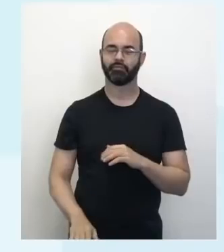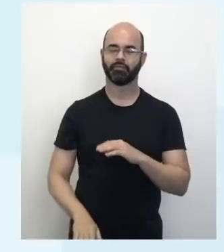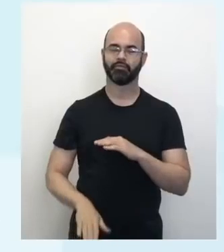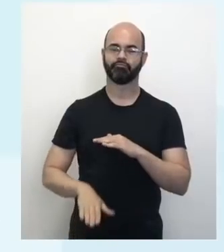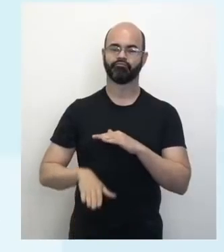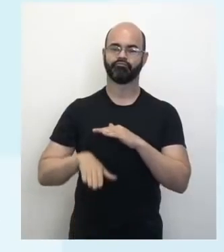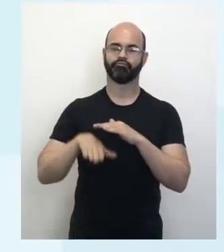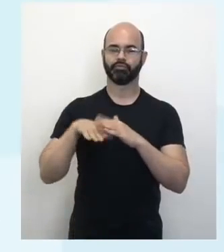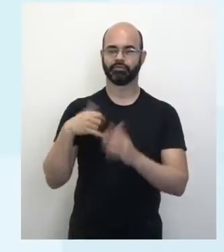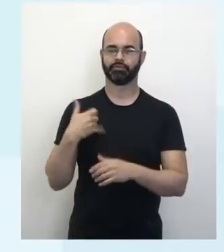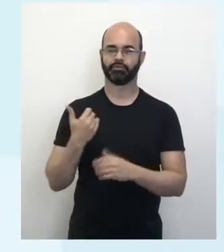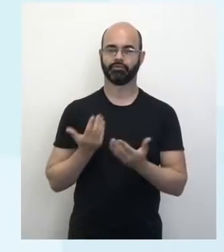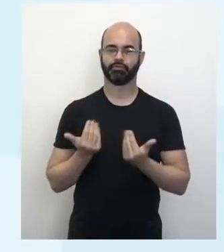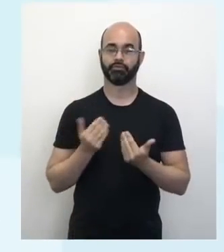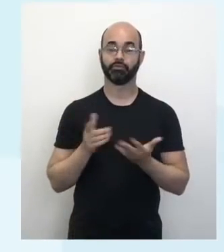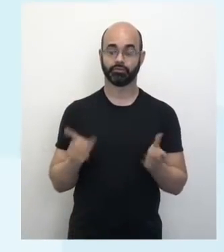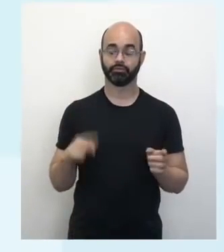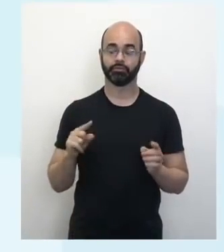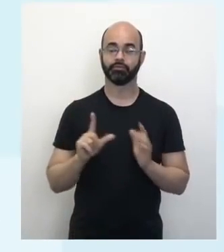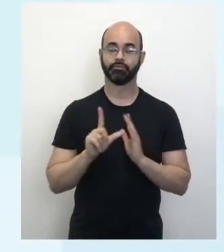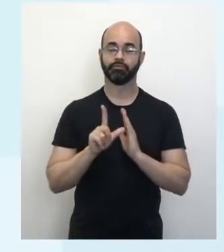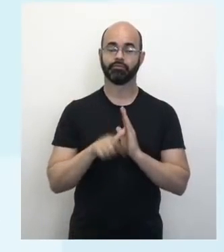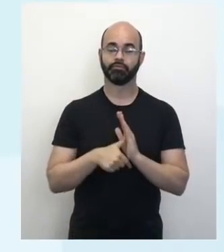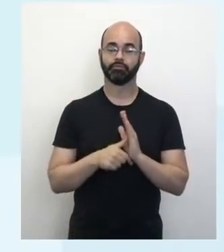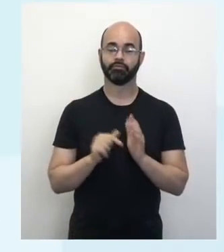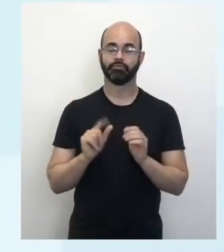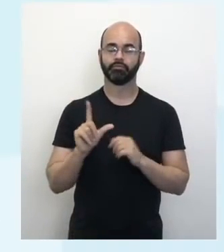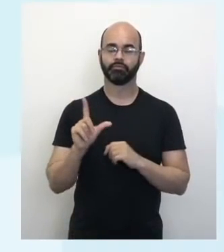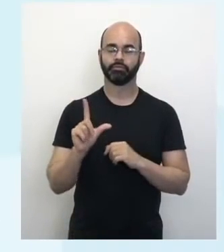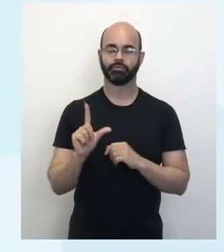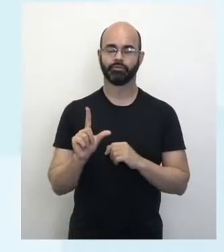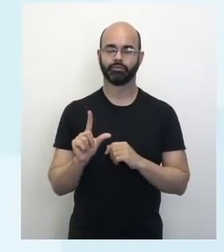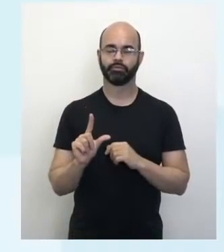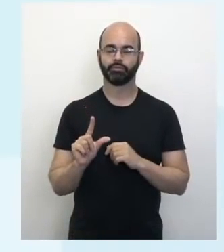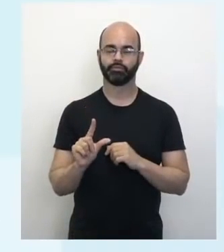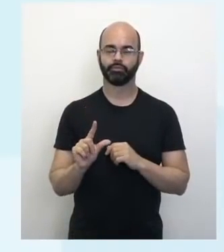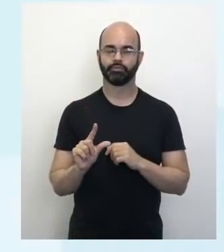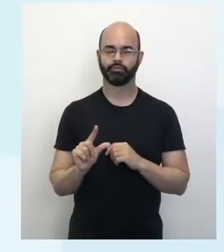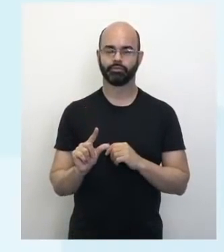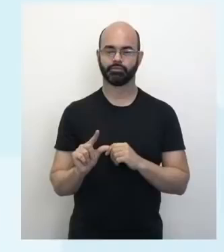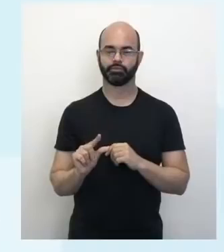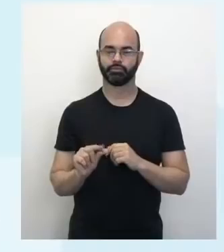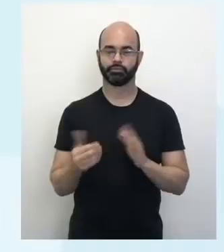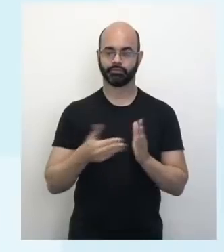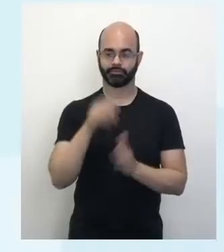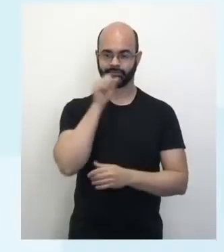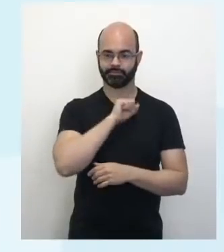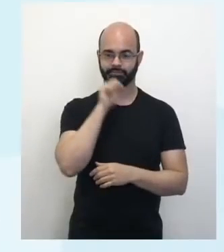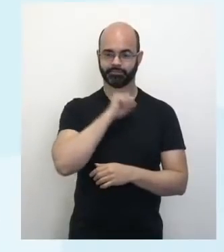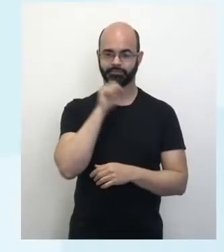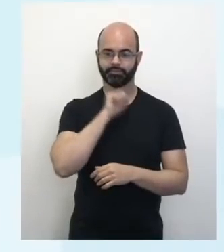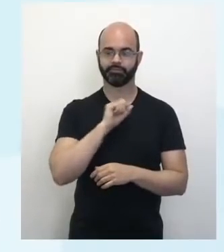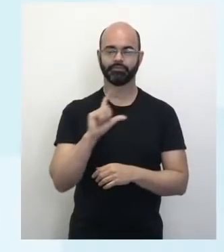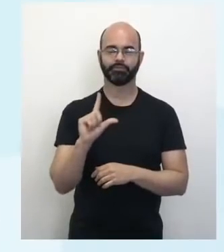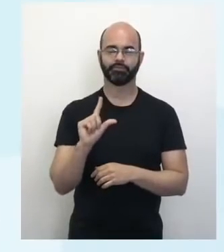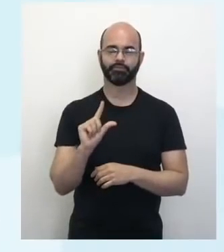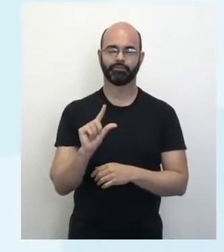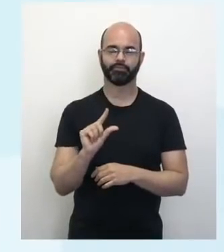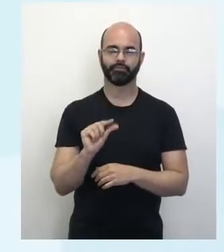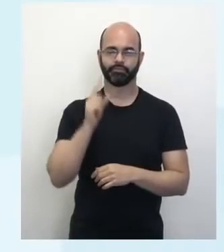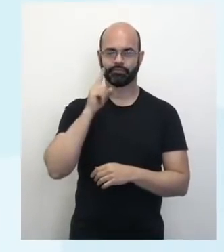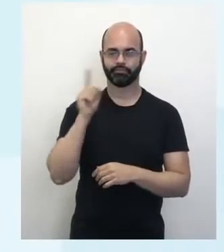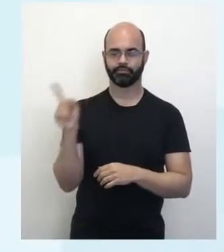e que vai, né, afunilando, né, a partir do adulto até chegar no idoso. Né, e a projeção é